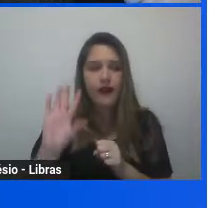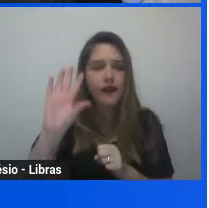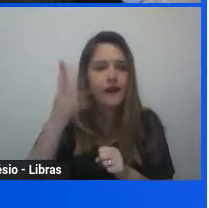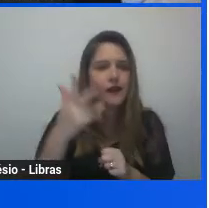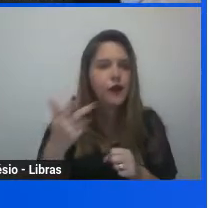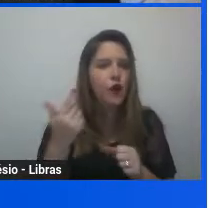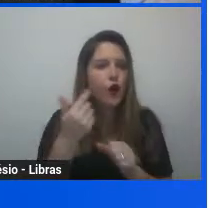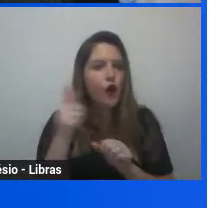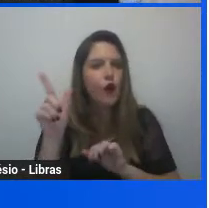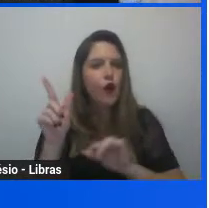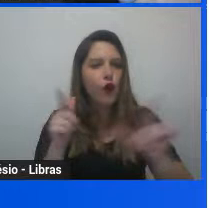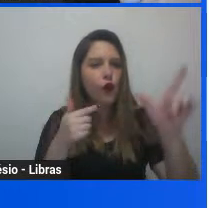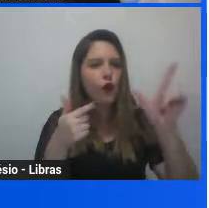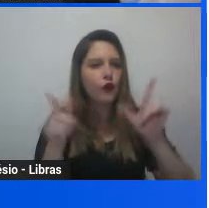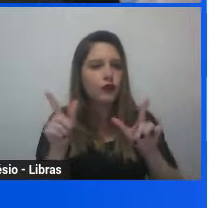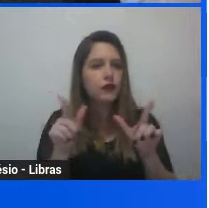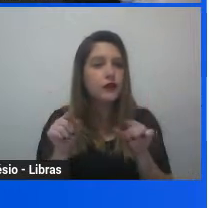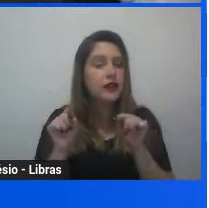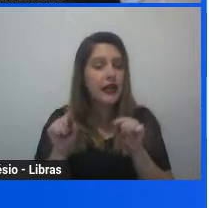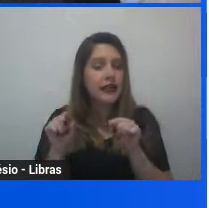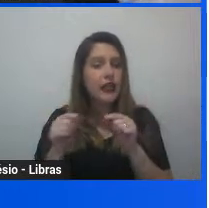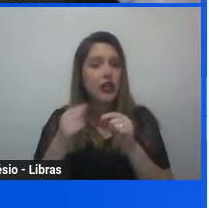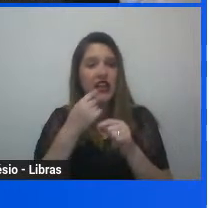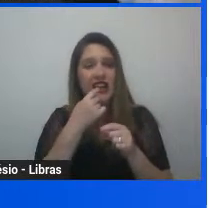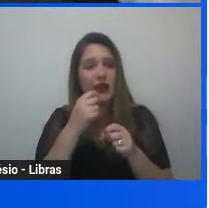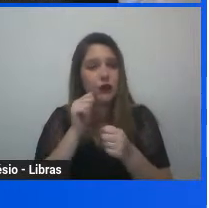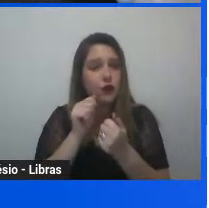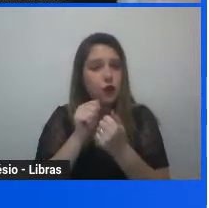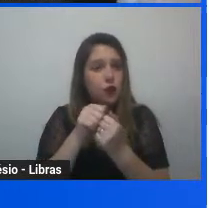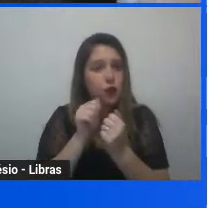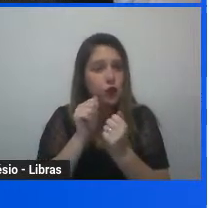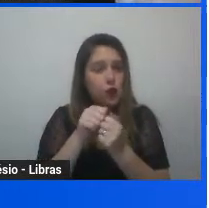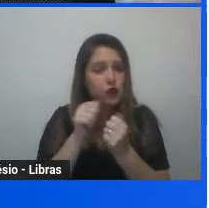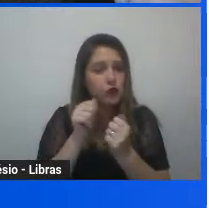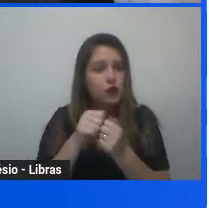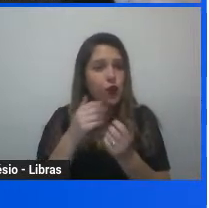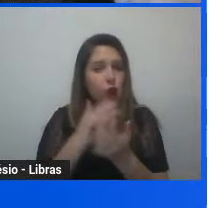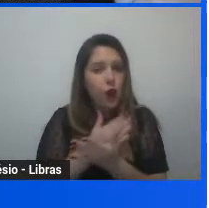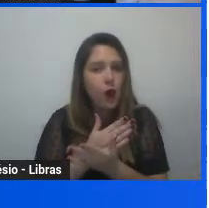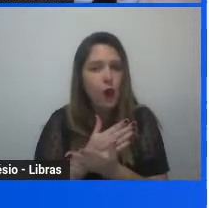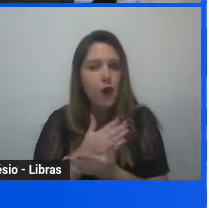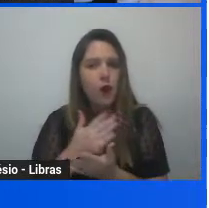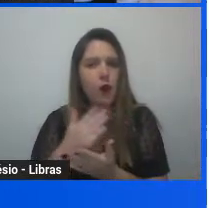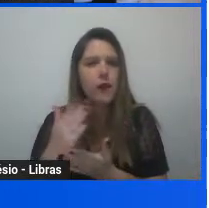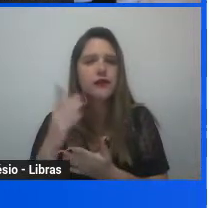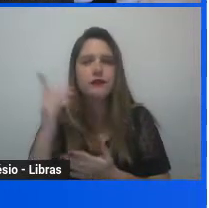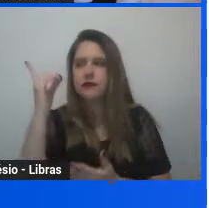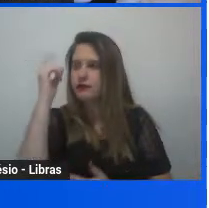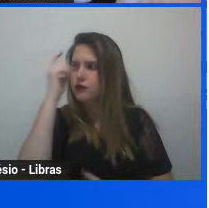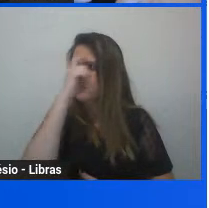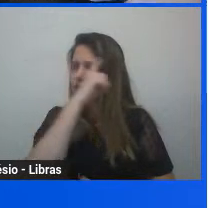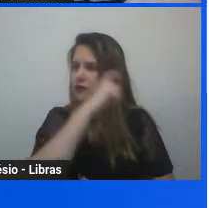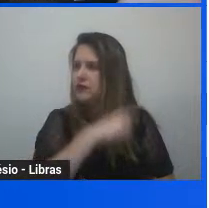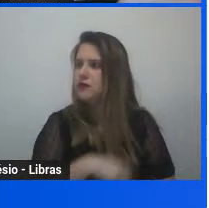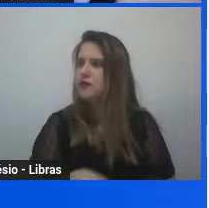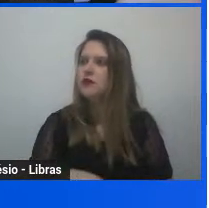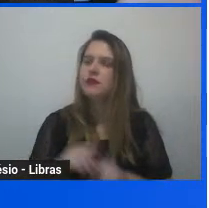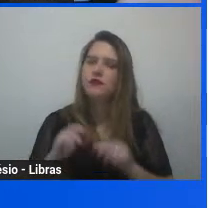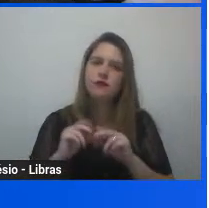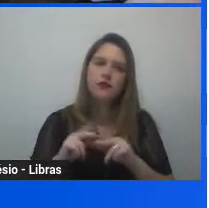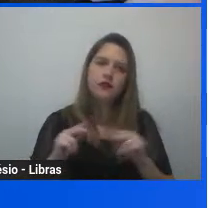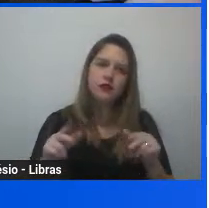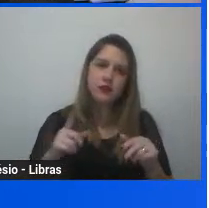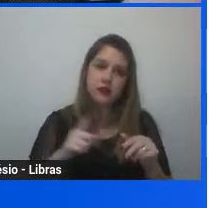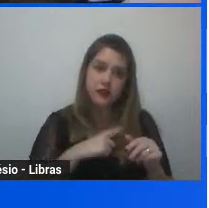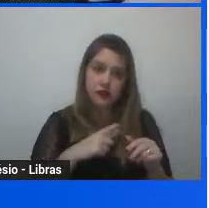outro, aquele osso comece a cortar músculo, comece a cortar vasos e